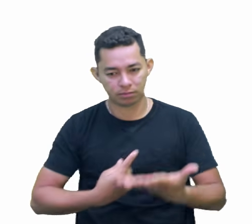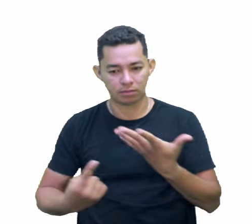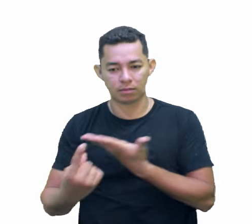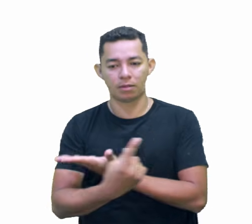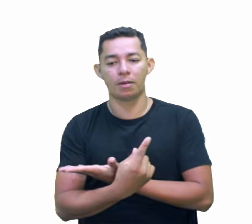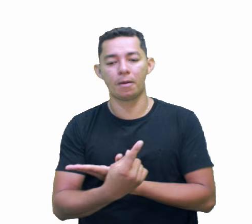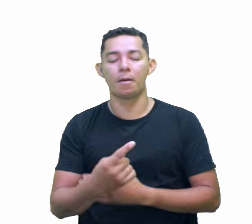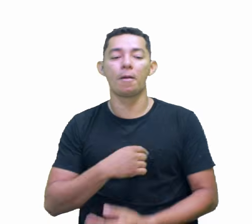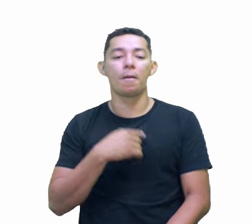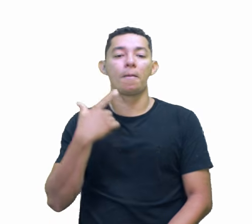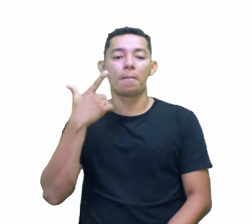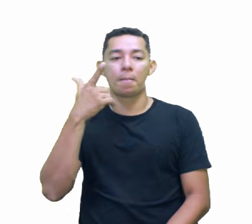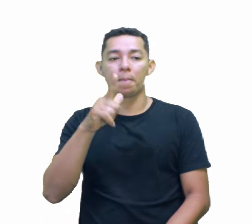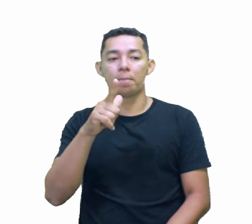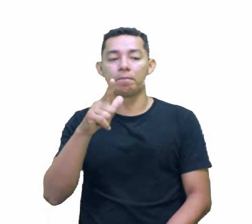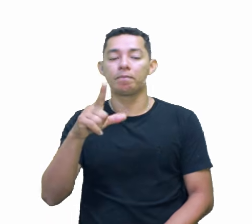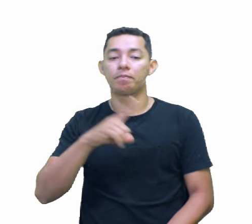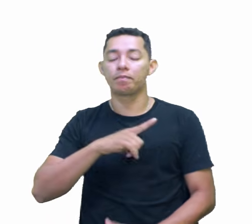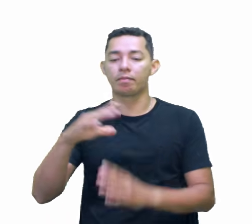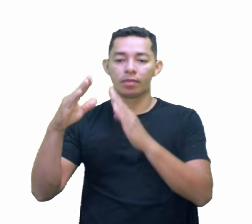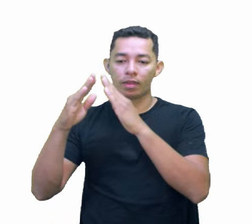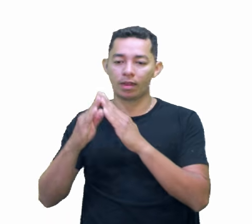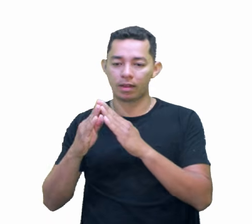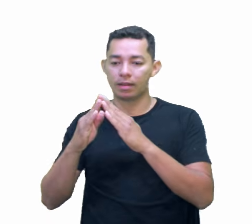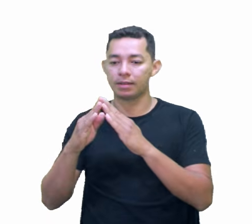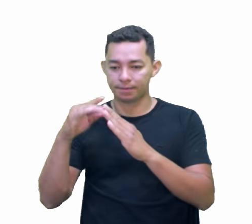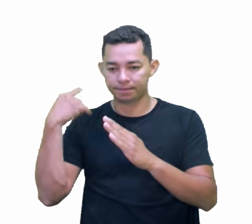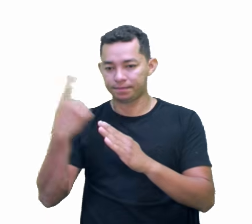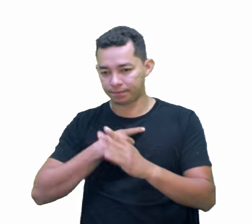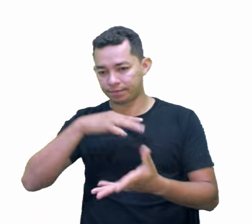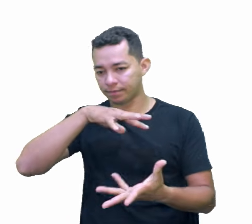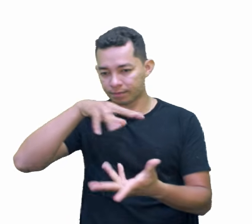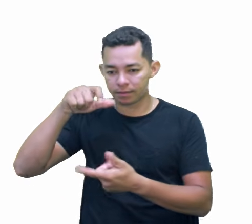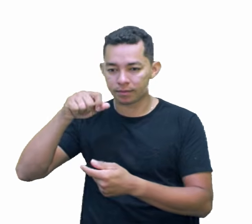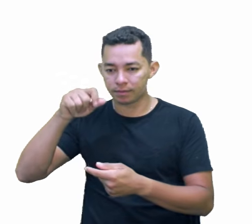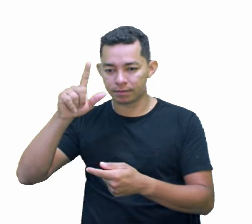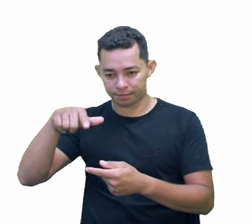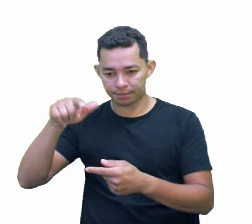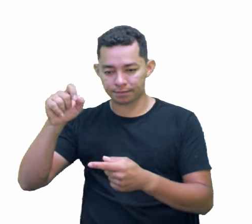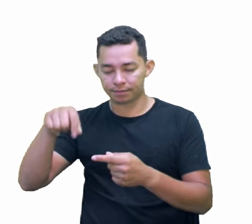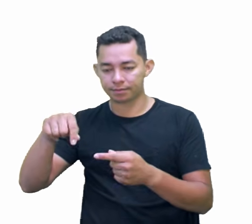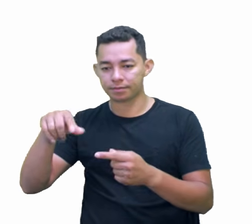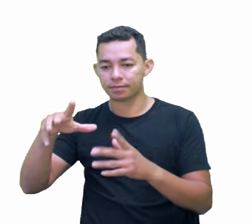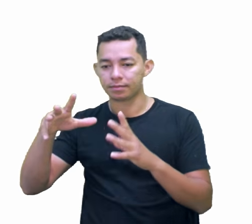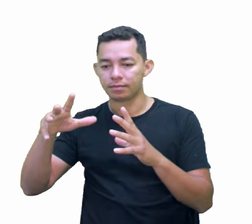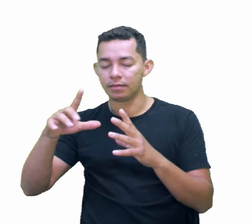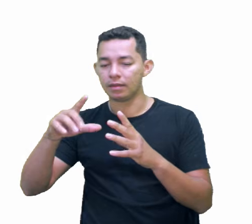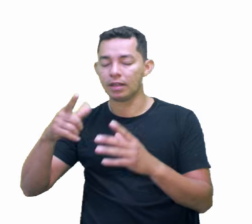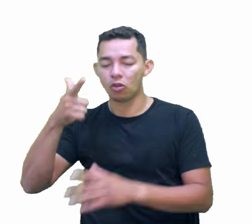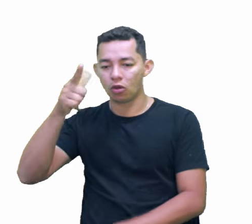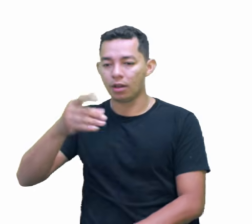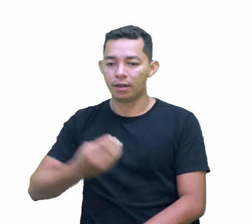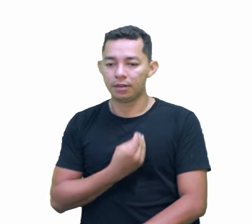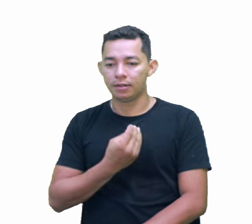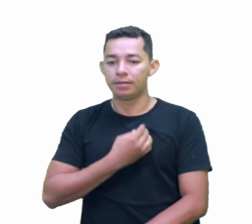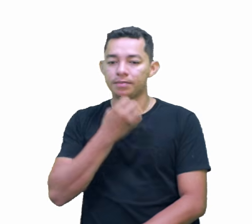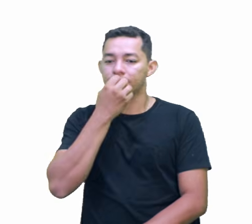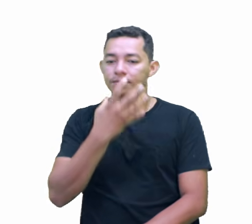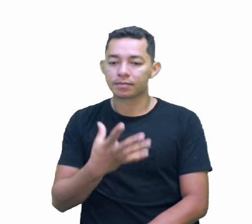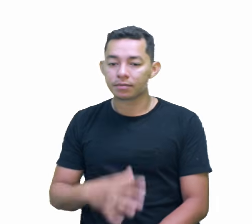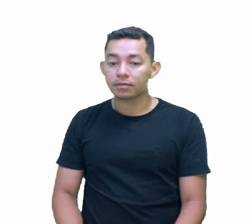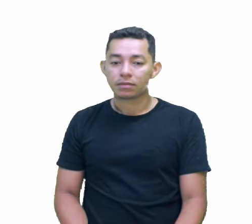fatores para que essa casa, né, que é o planeta Terra, ela viva bem,